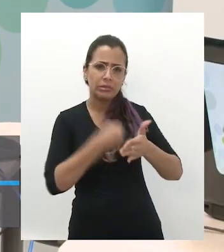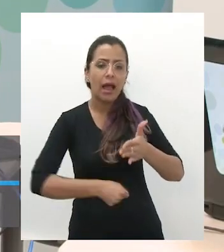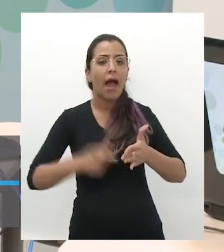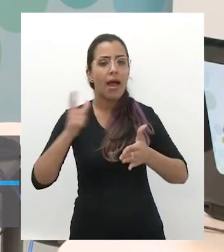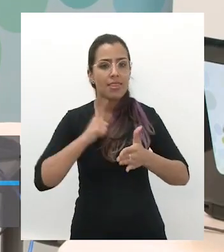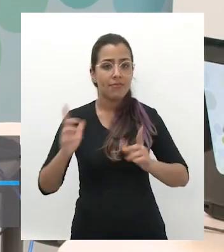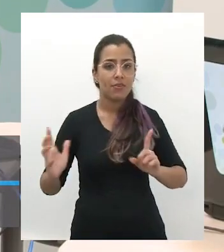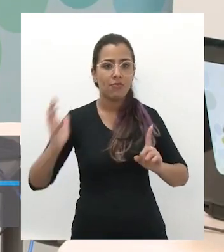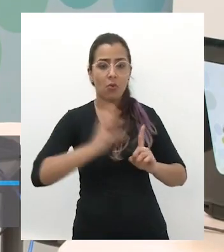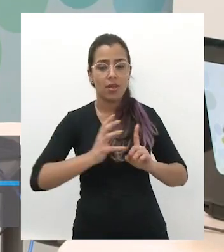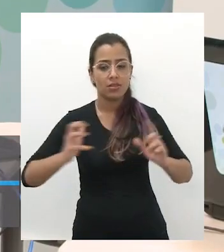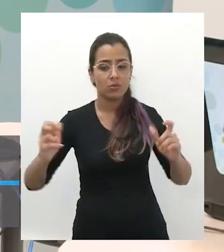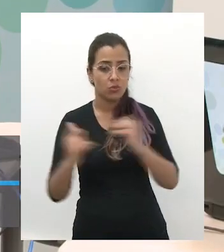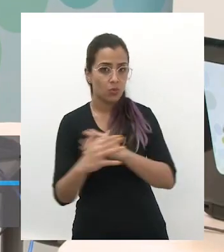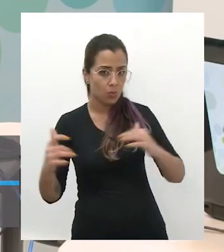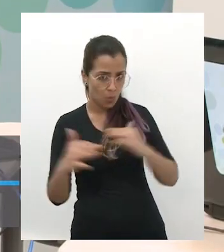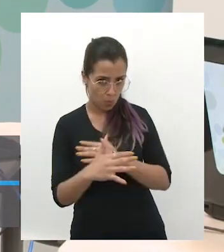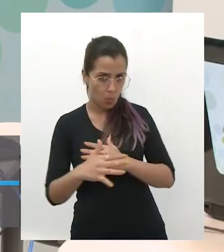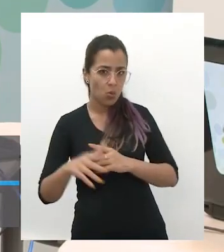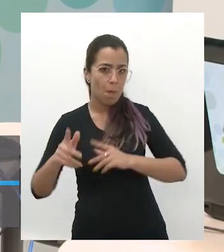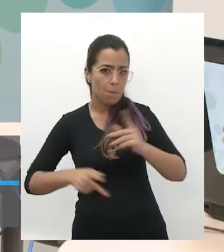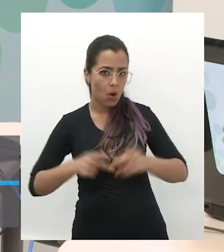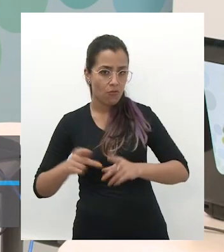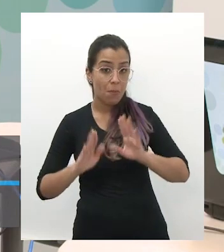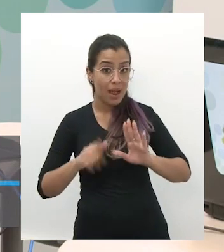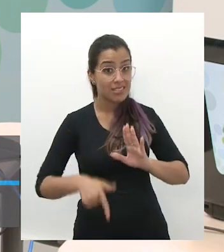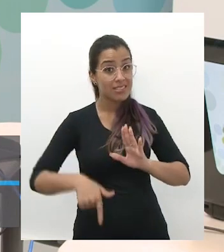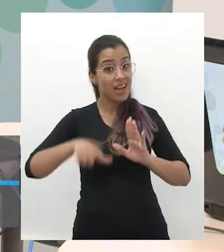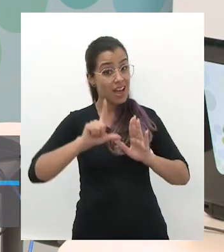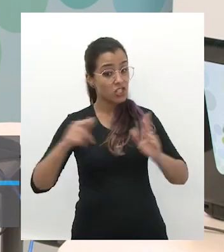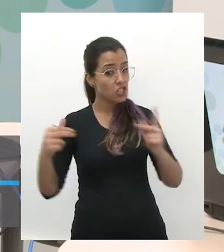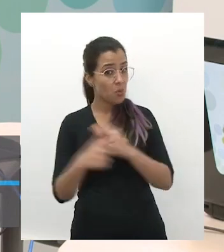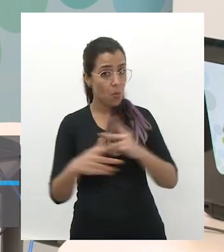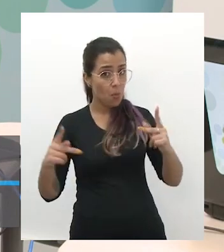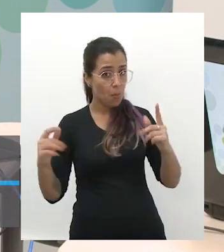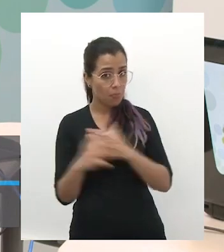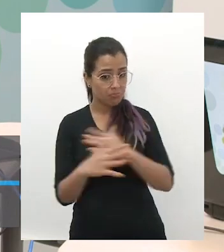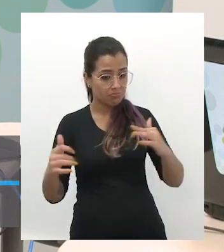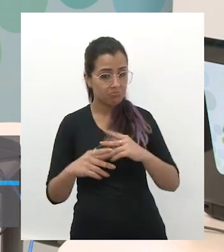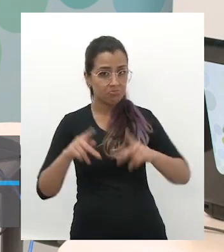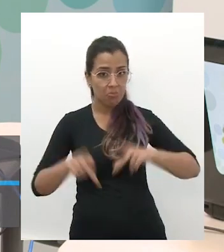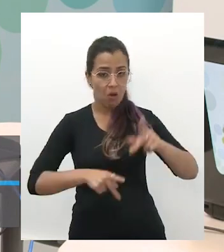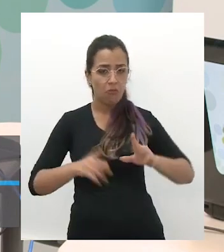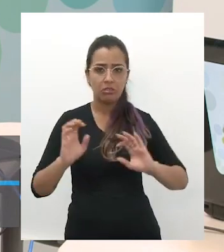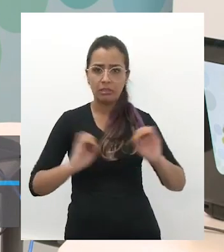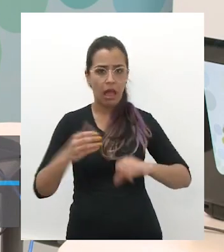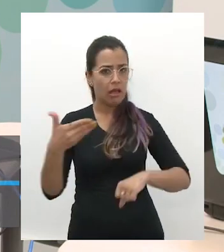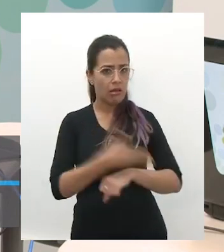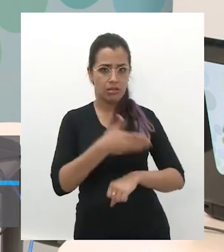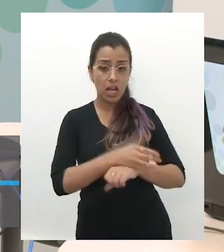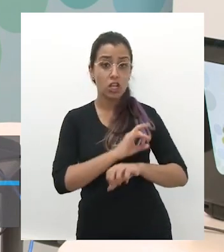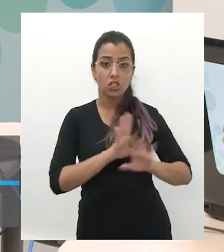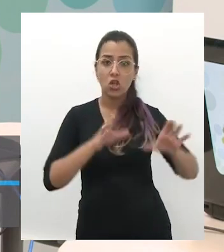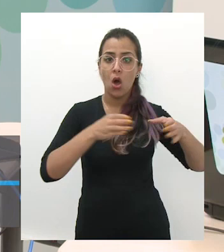o Senado era o principal órgão político. Para vocês terem uma ideia, todos os senadores, como a professora Janaína